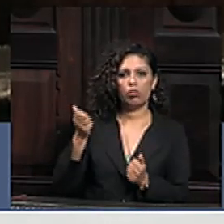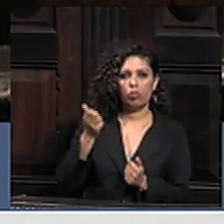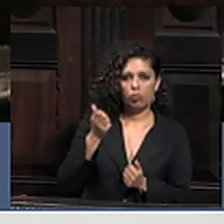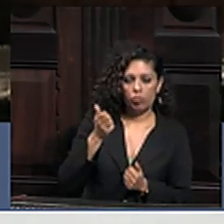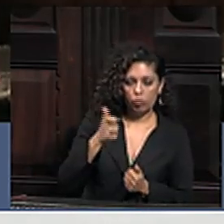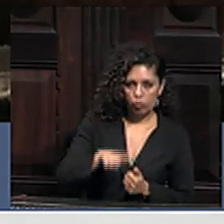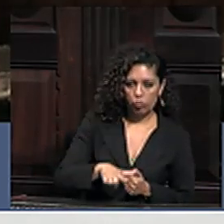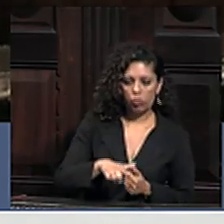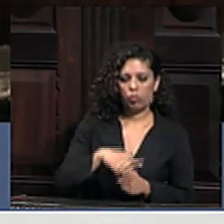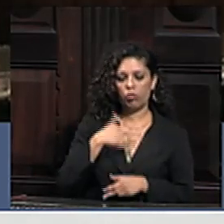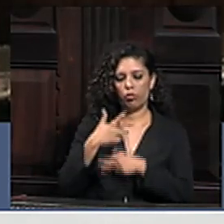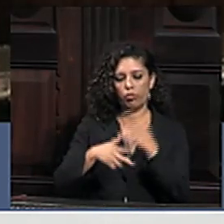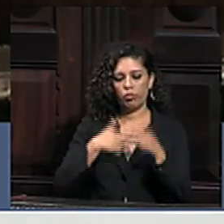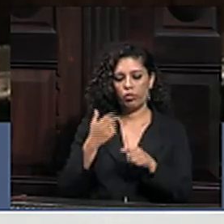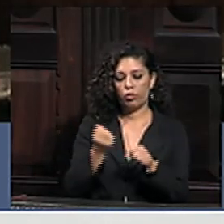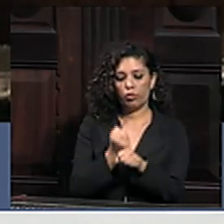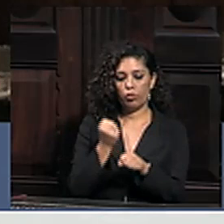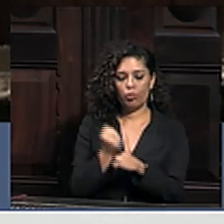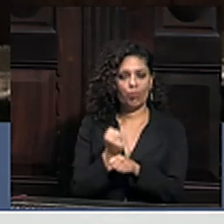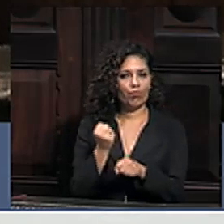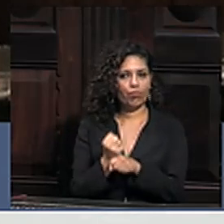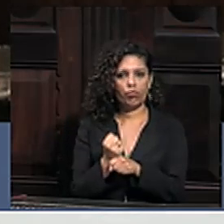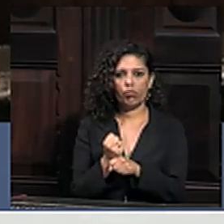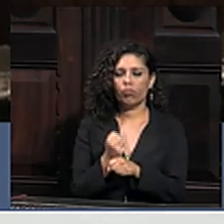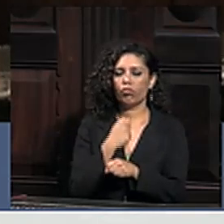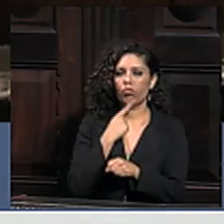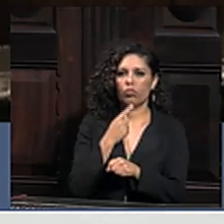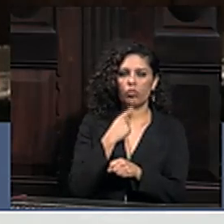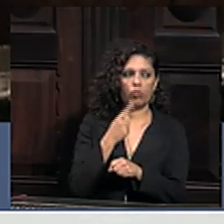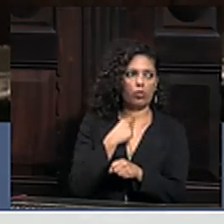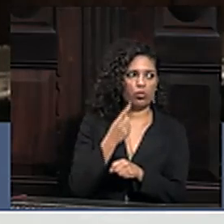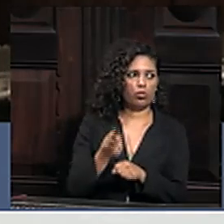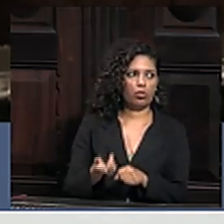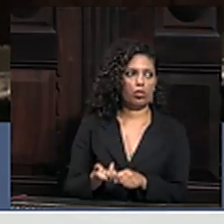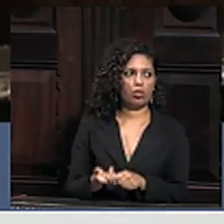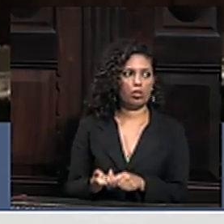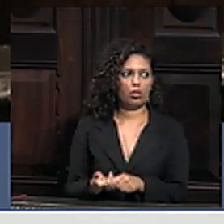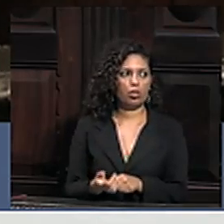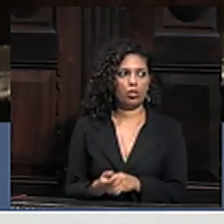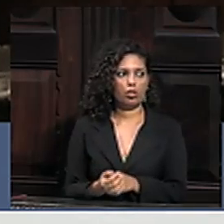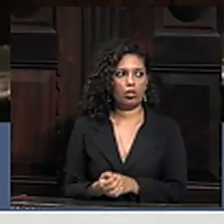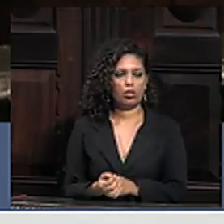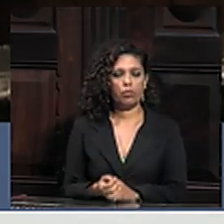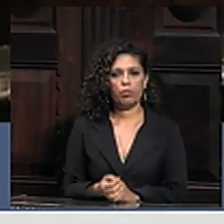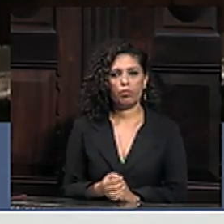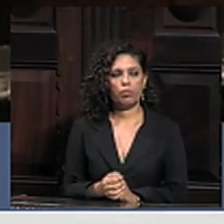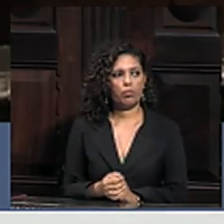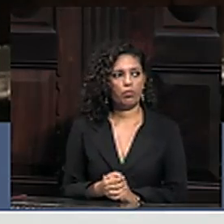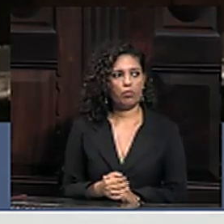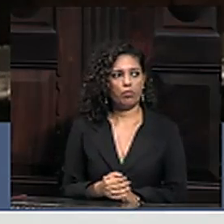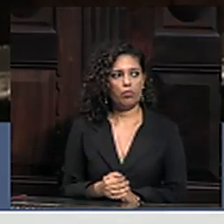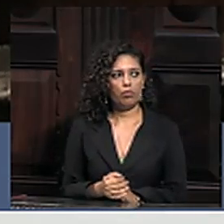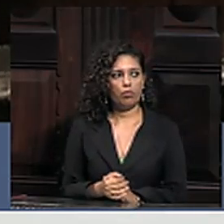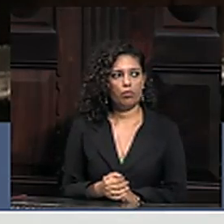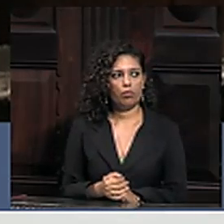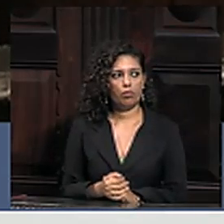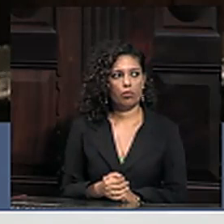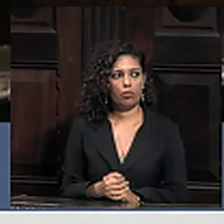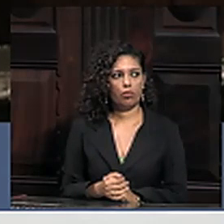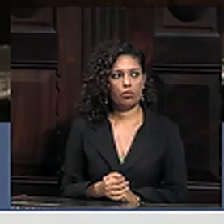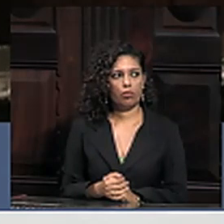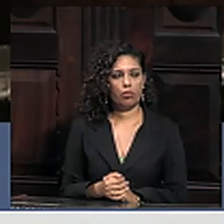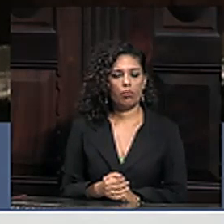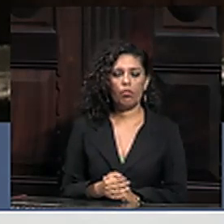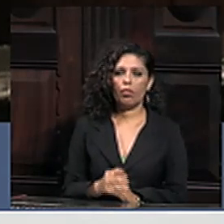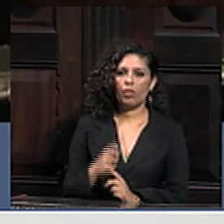Não pude estar em função da legislação eleitoral no reinício da obra em Austin, mas tenho